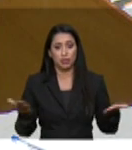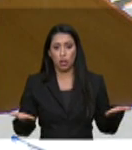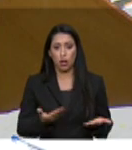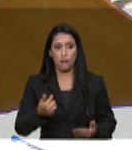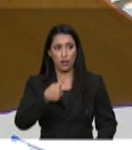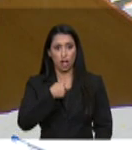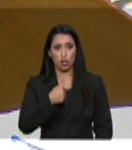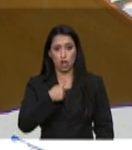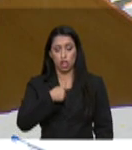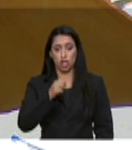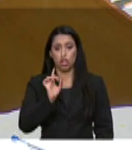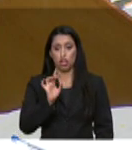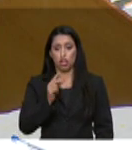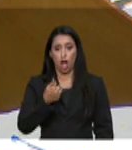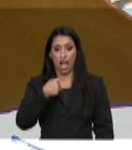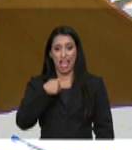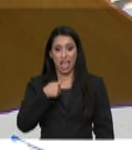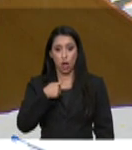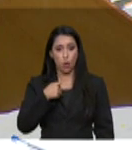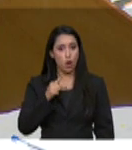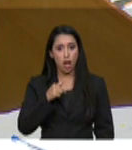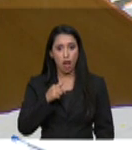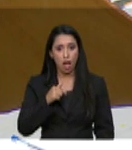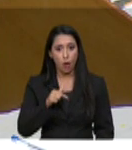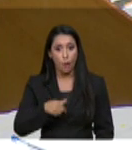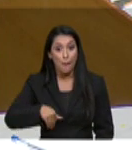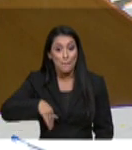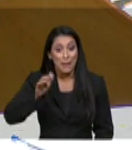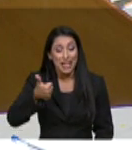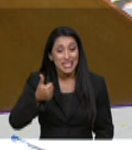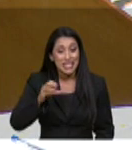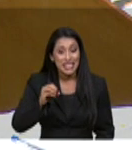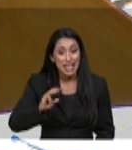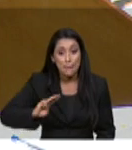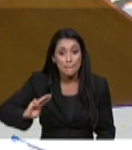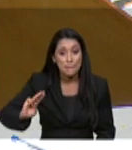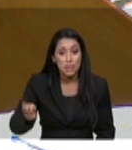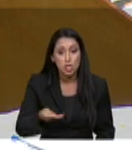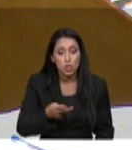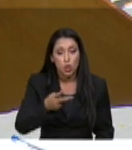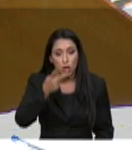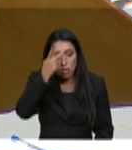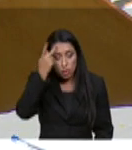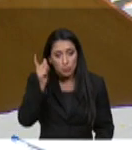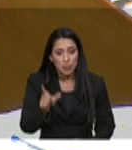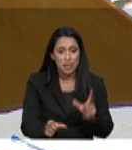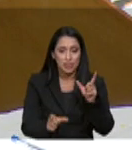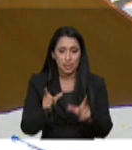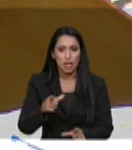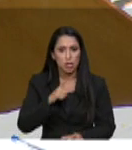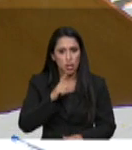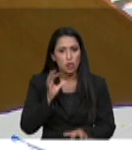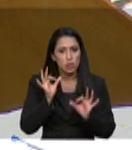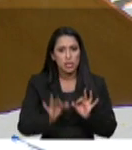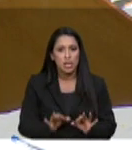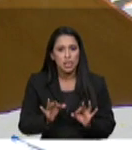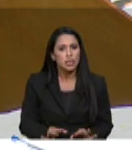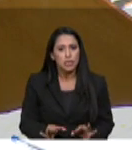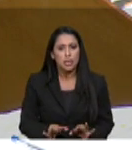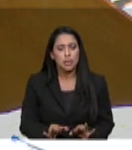falando por mim somente não seus idiotas eu tô falando por mais de 100 milhões de brasileiros tenho certeza convicção disso